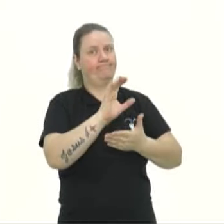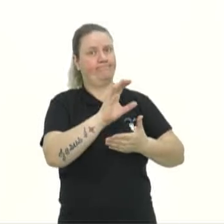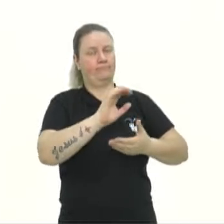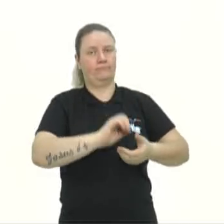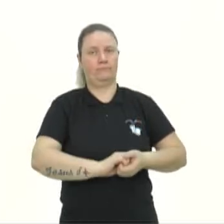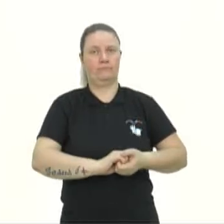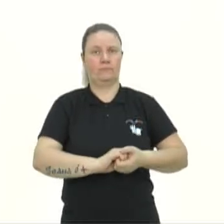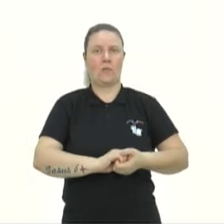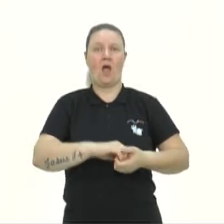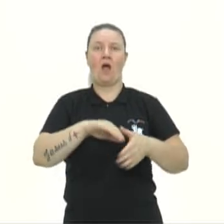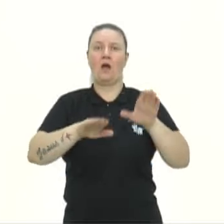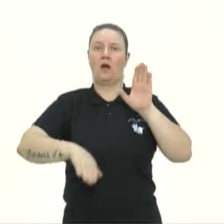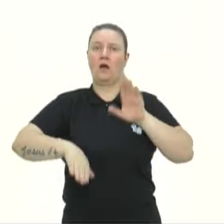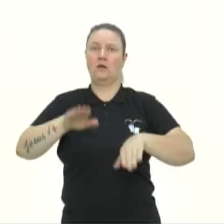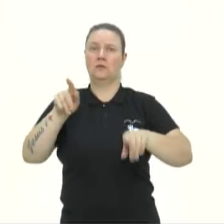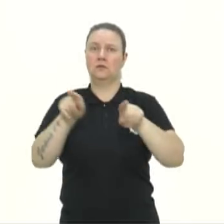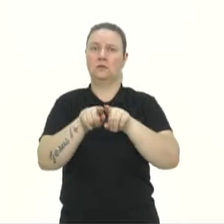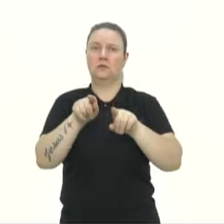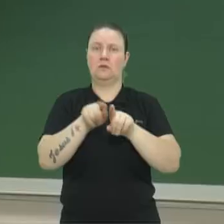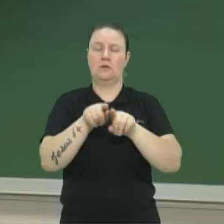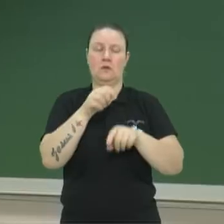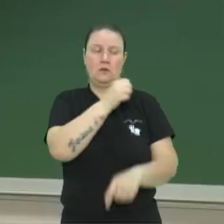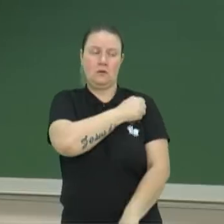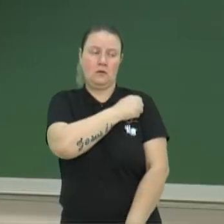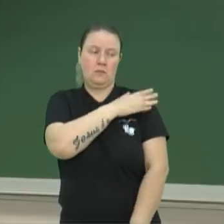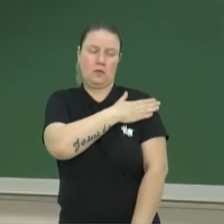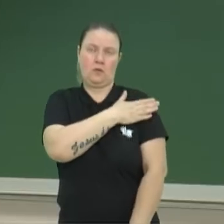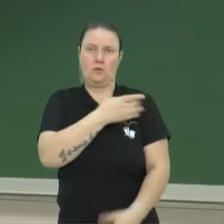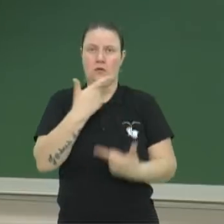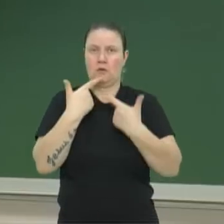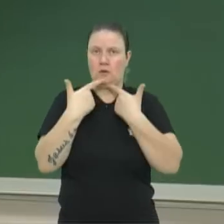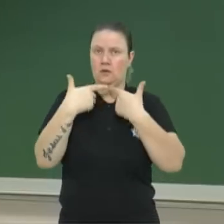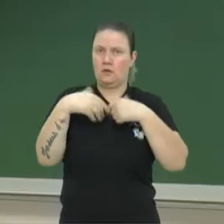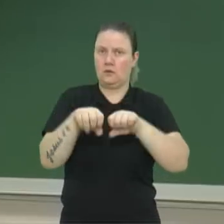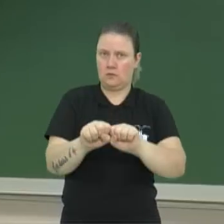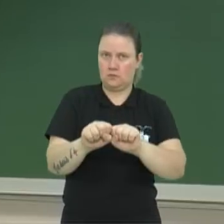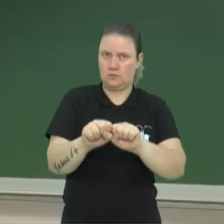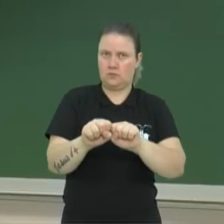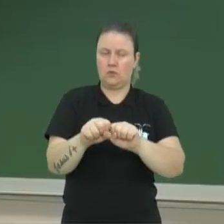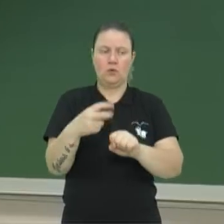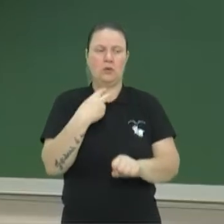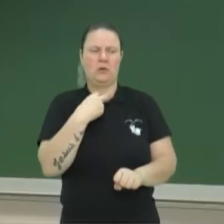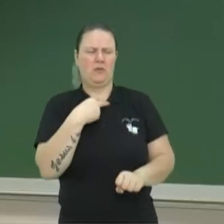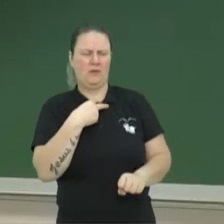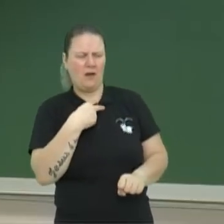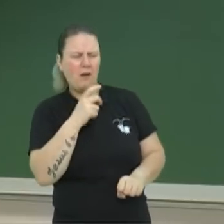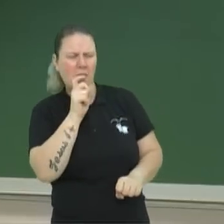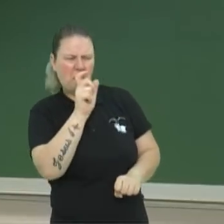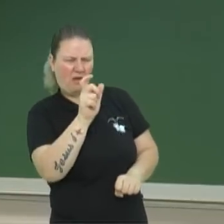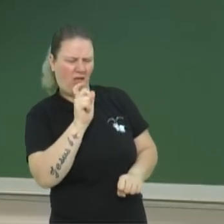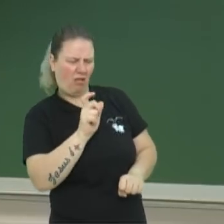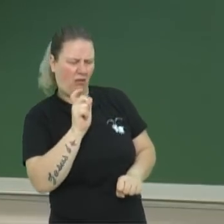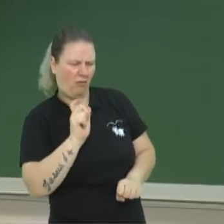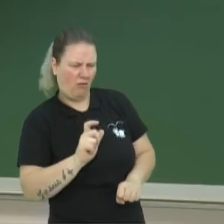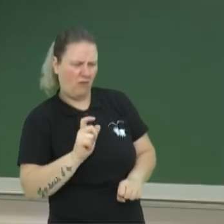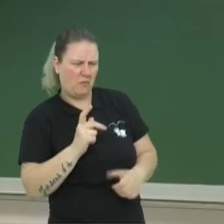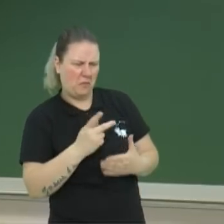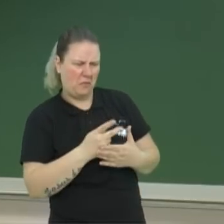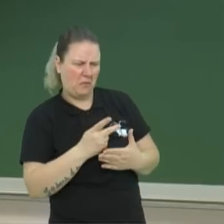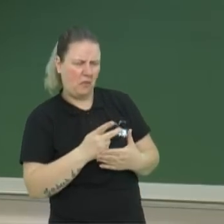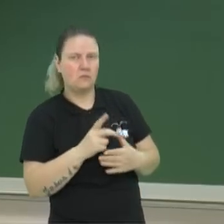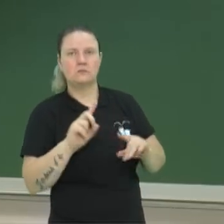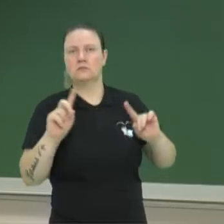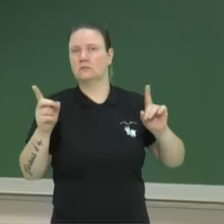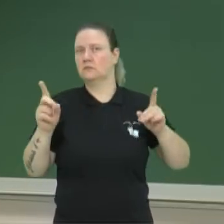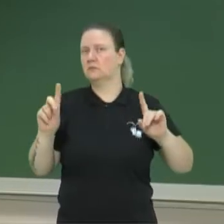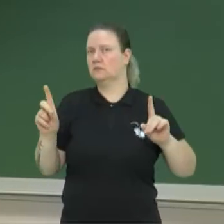agindo com preconceito linguístico. Nós não podemos julgar pessoas que por algum motivo ali usam termos informais, né? Nós